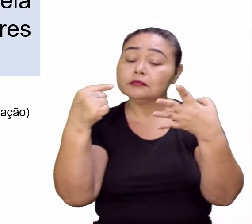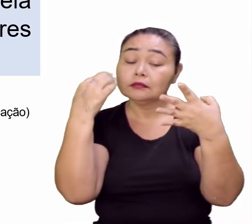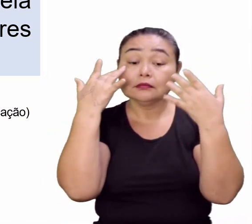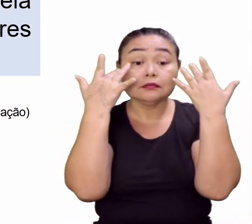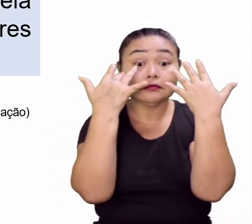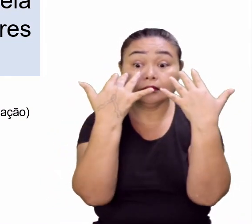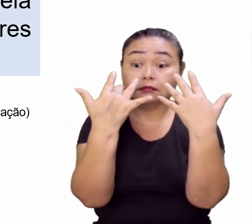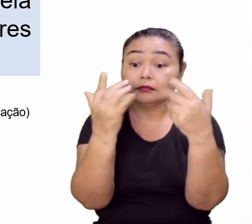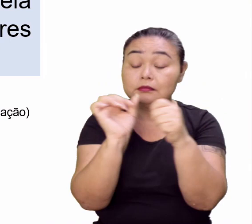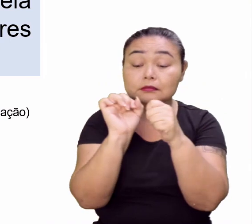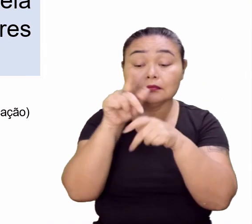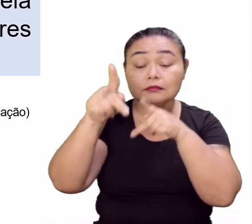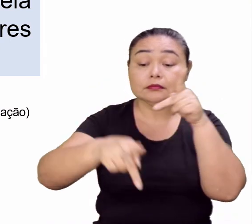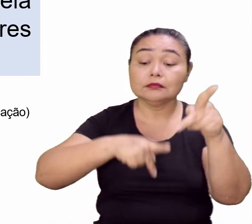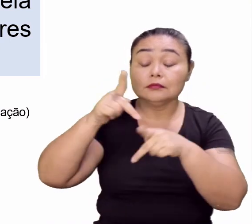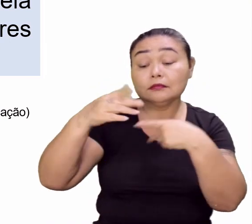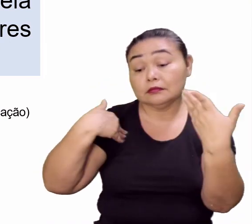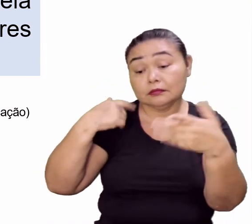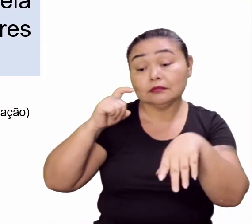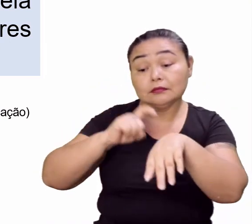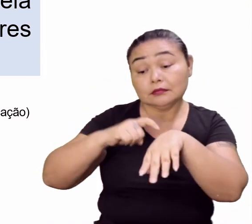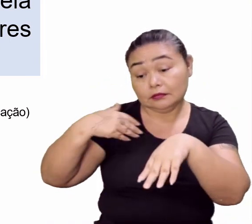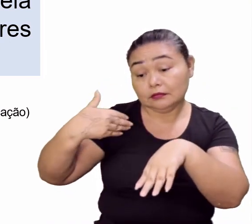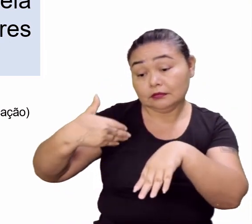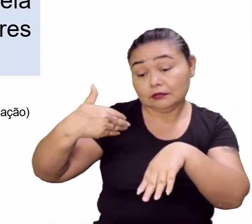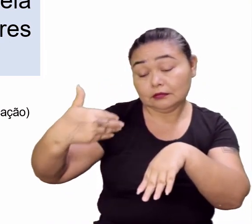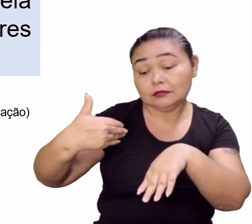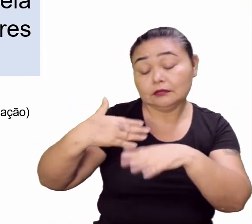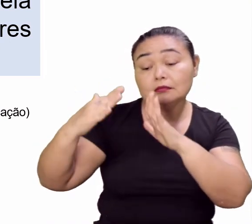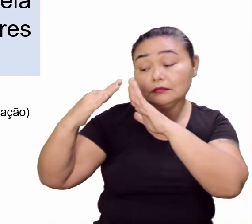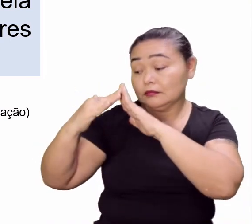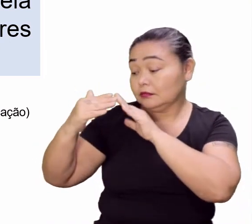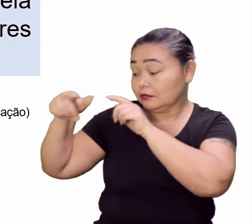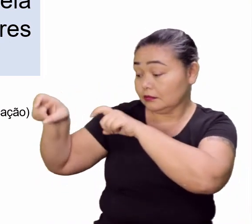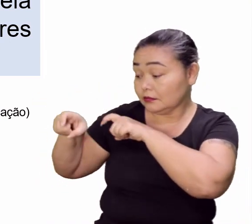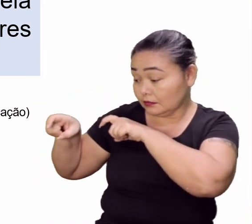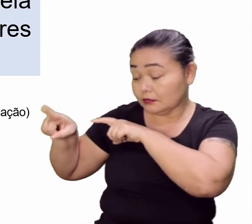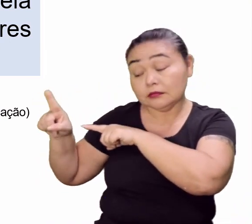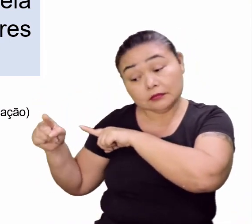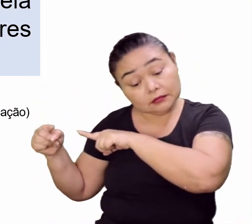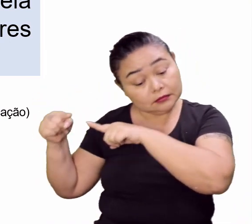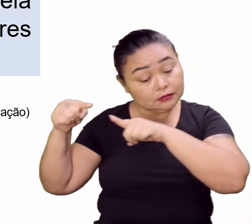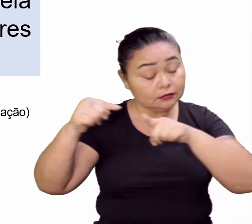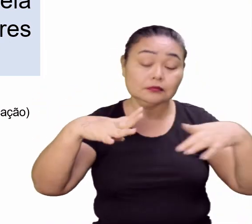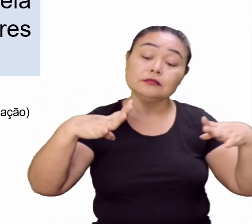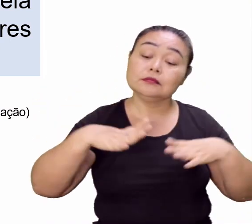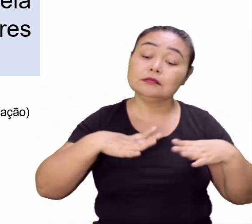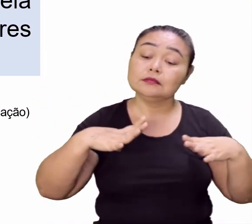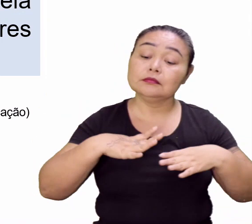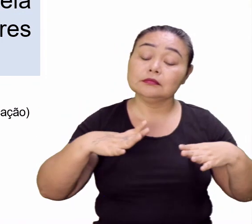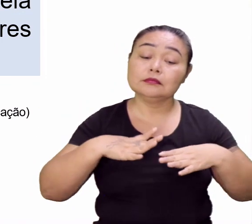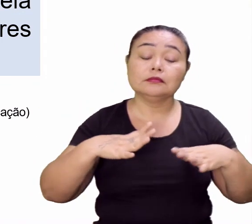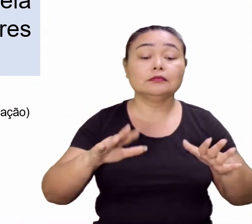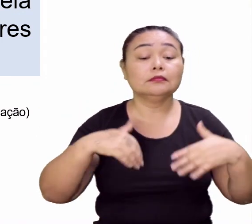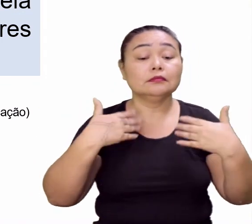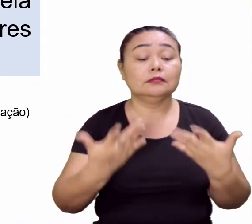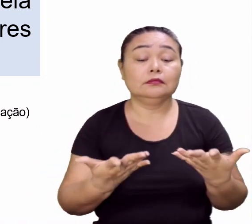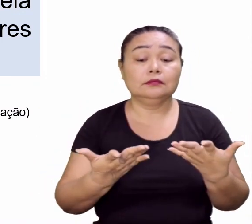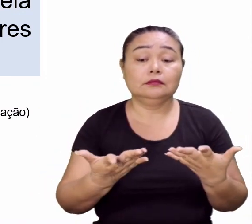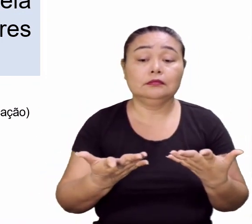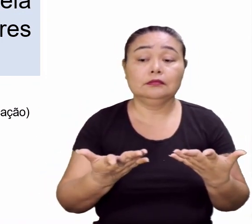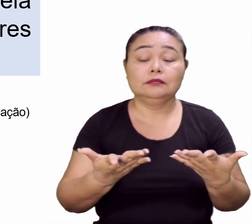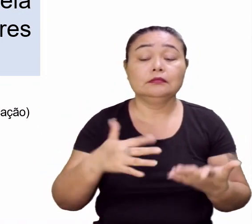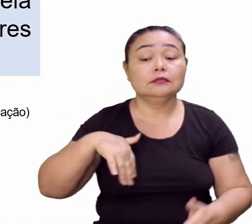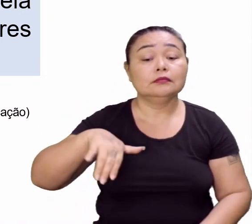atraíram, né, a população que até então, né, professor Jorge, morava no campo para a cidade. Beleza. Então, galera, olha